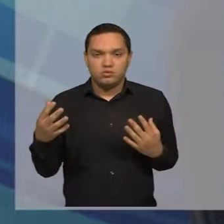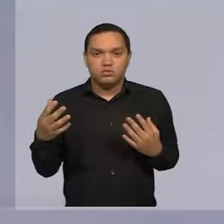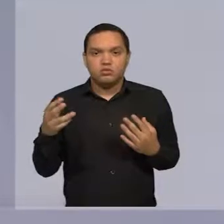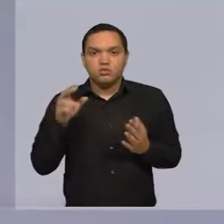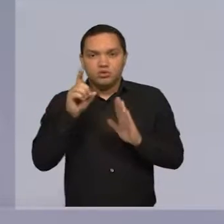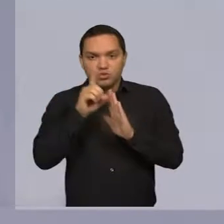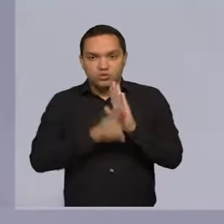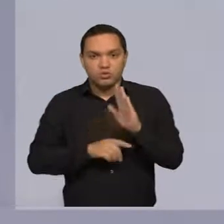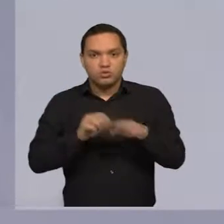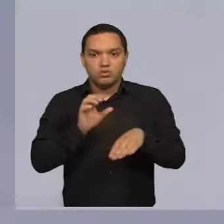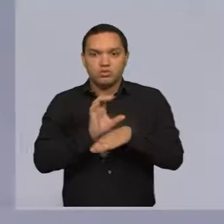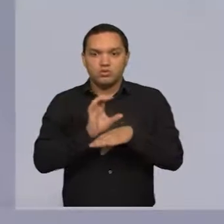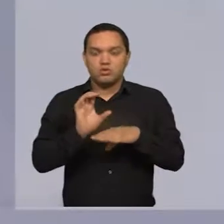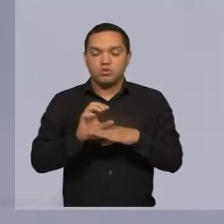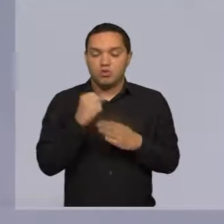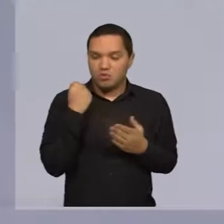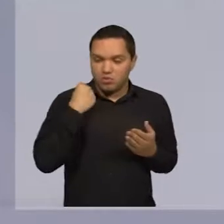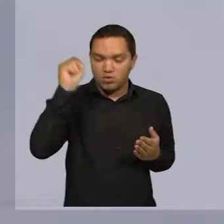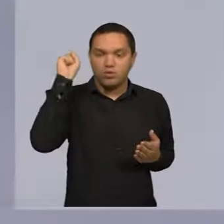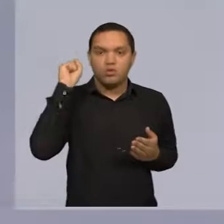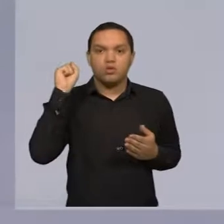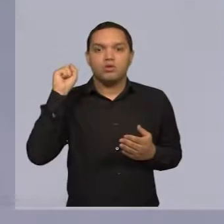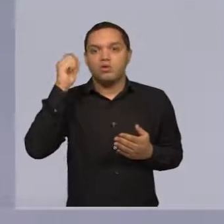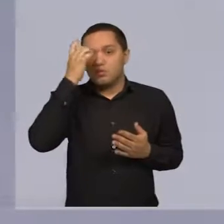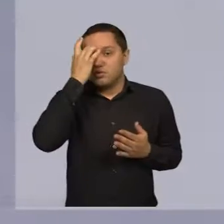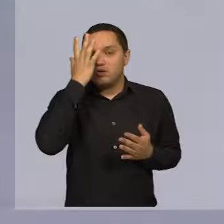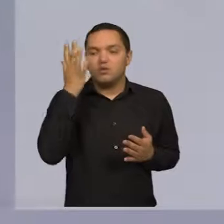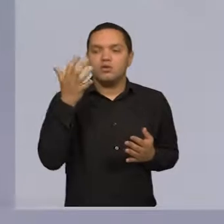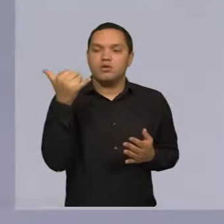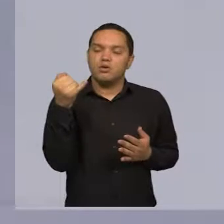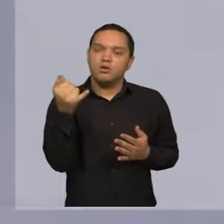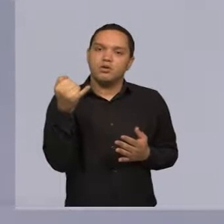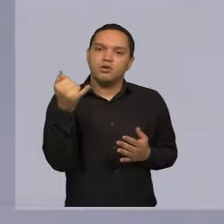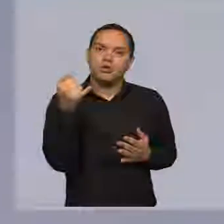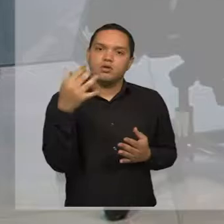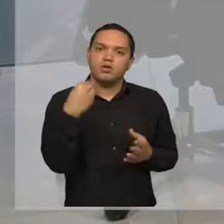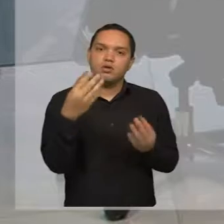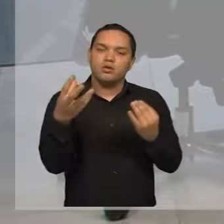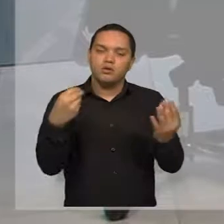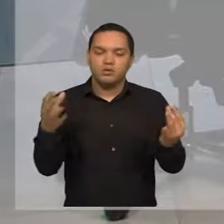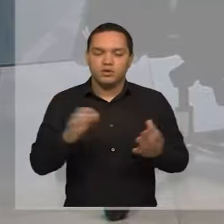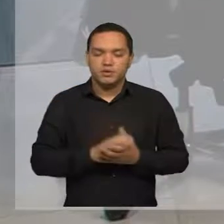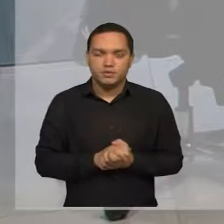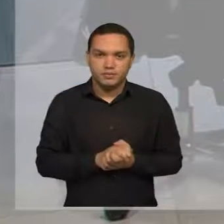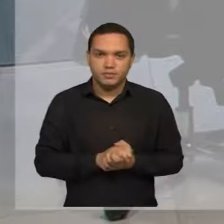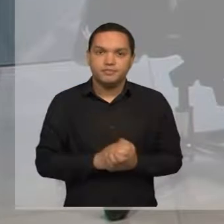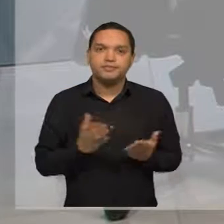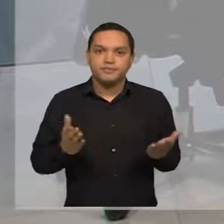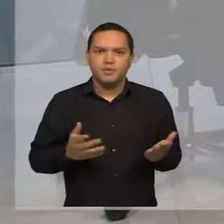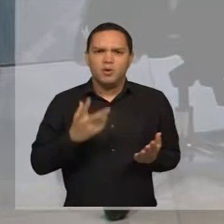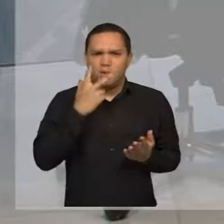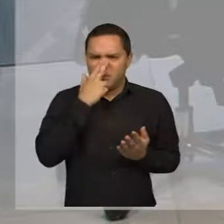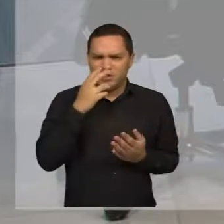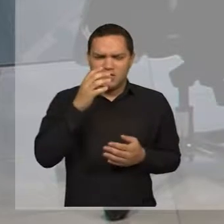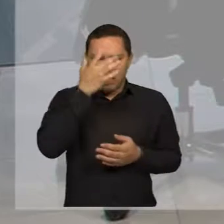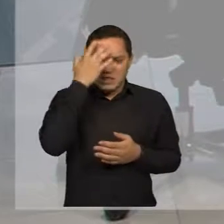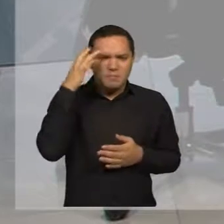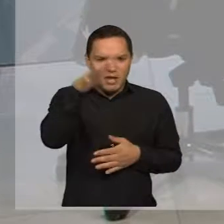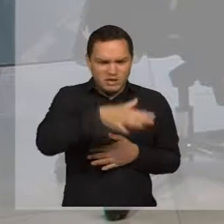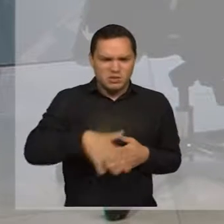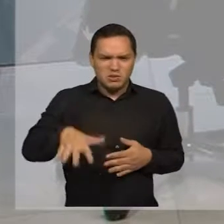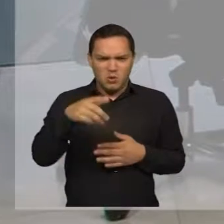integralidade do direito constitucional de legítima defesa, ou seja, facilitar o acesso à posse de armas. Portanto, o cidadão agora passa a ser o